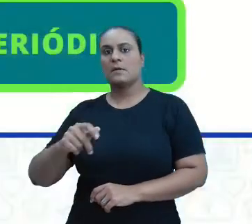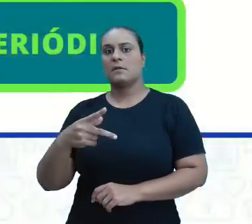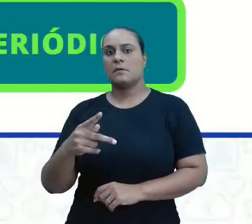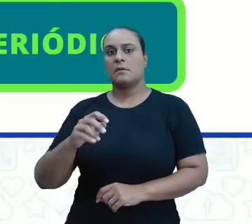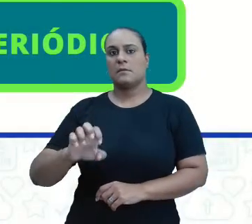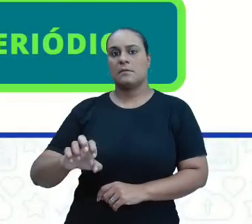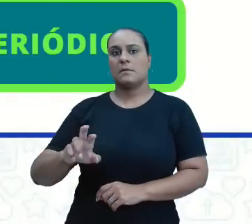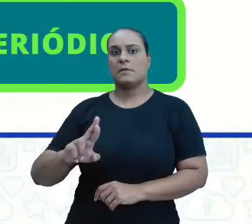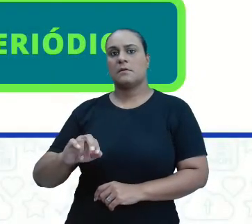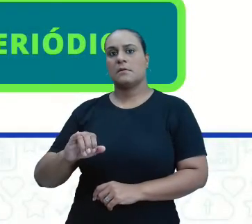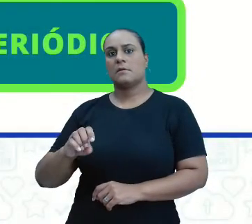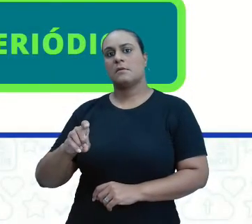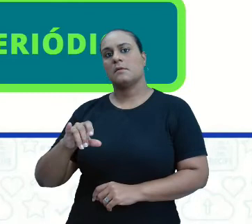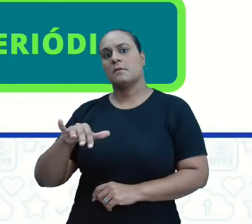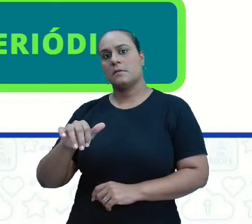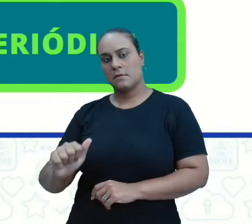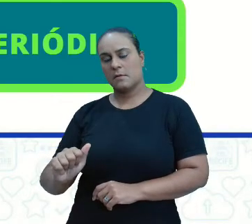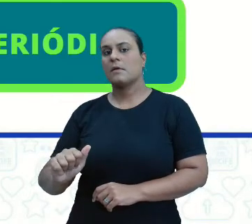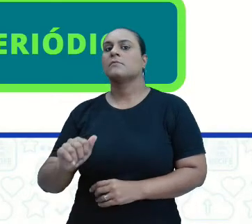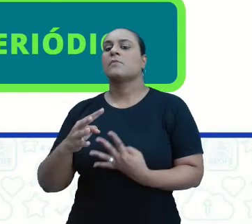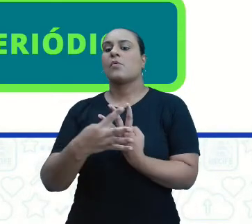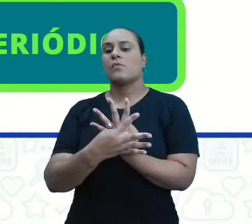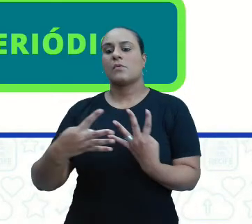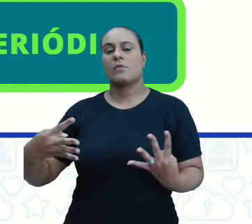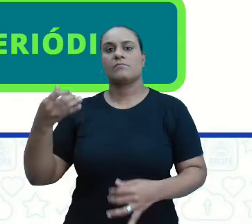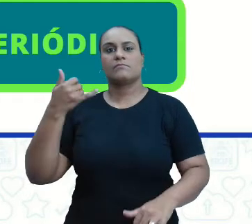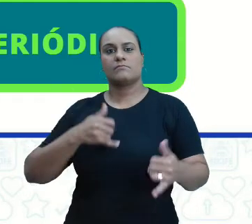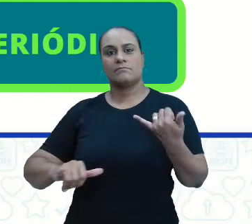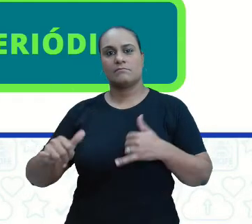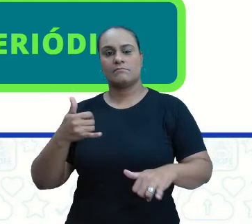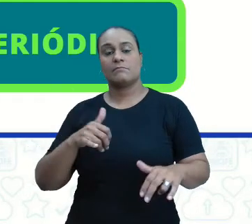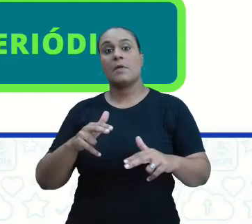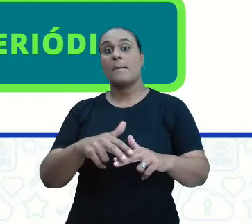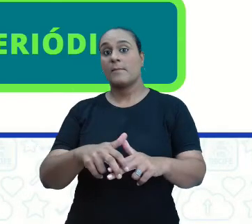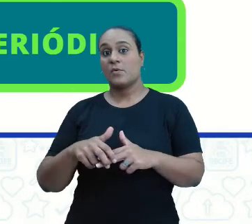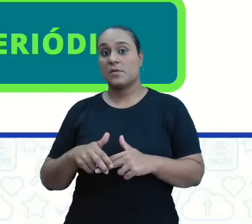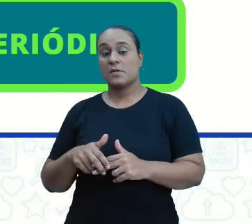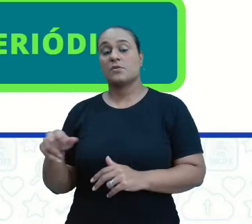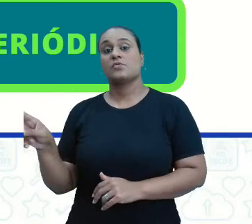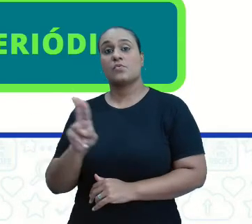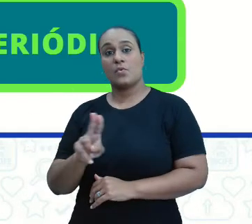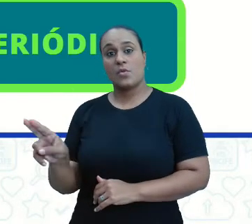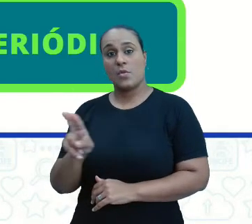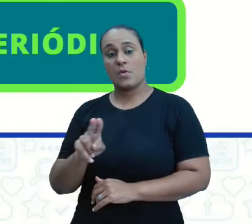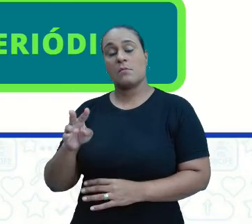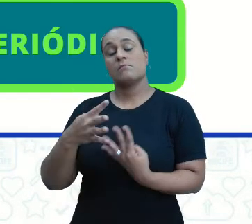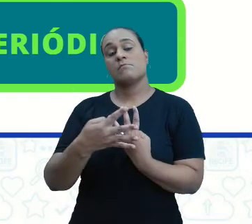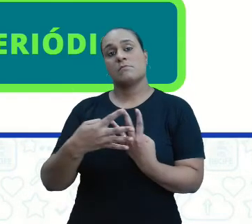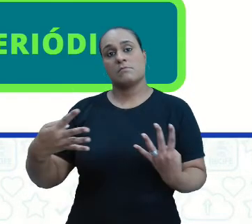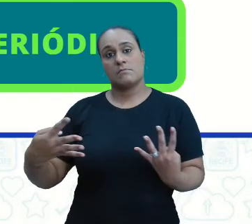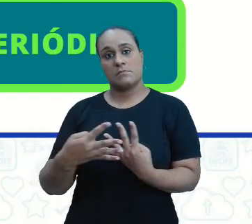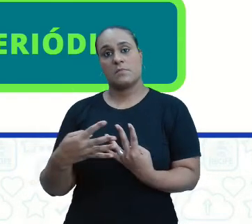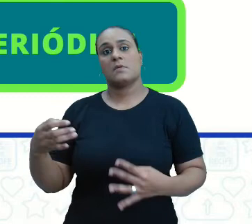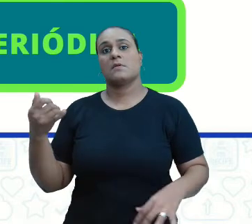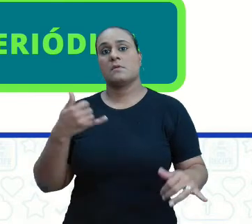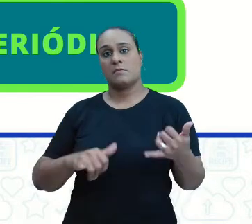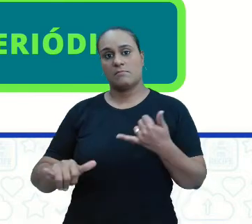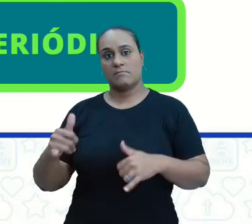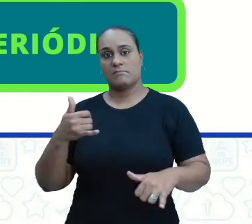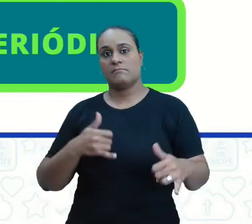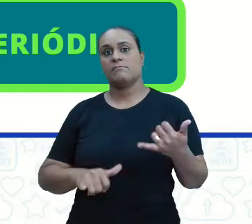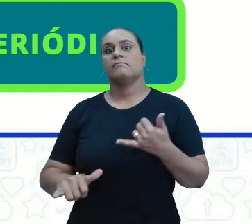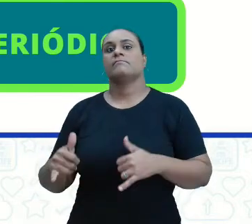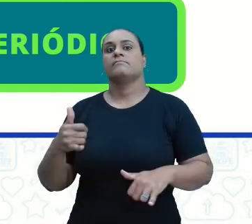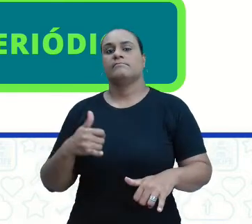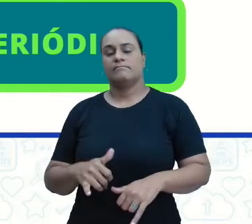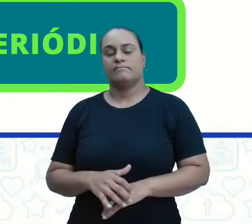periódica. Beleza, gente? Pois é, por isso que o nome da danada da tabela é tabela